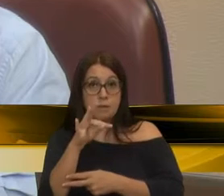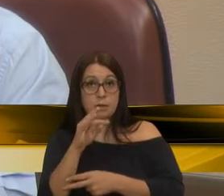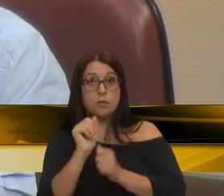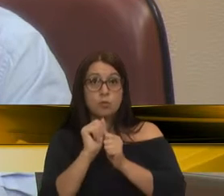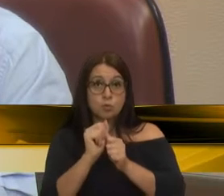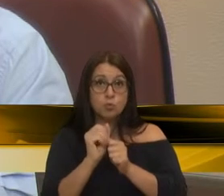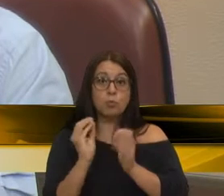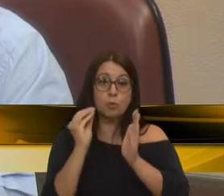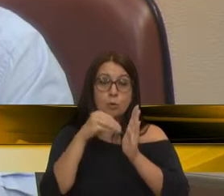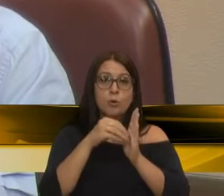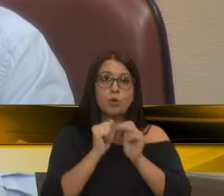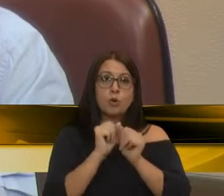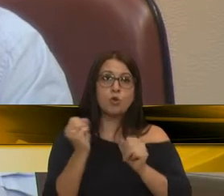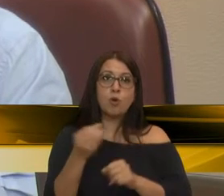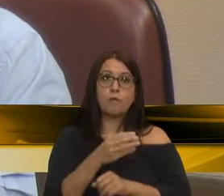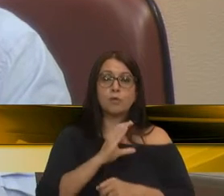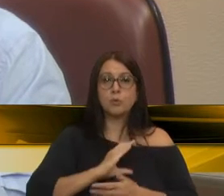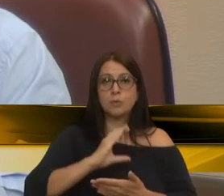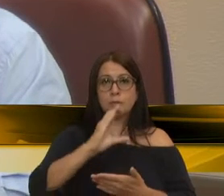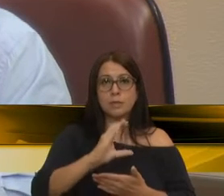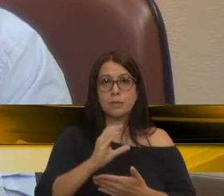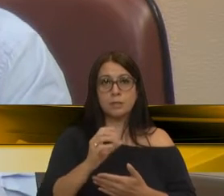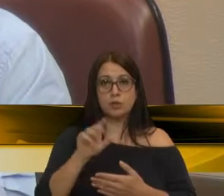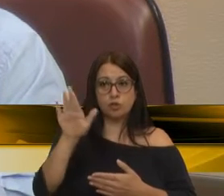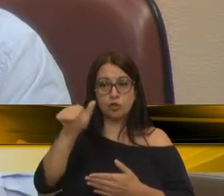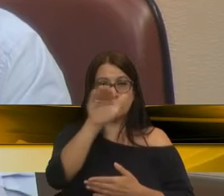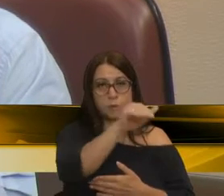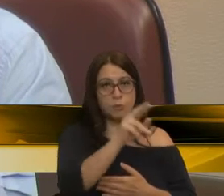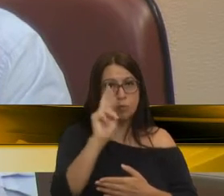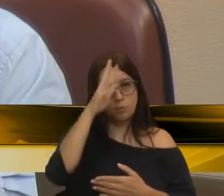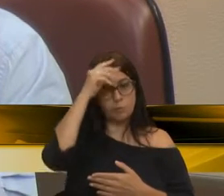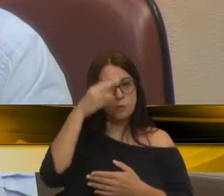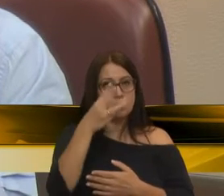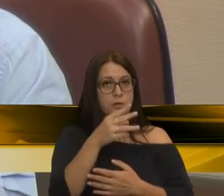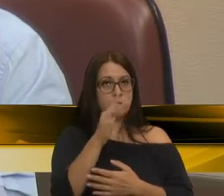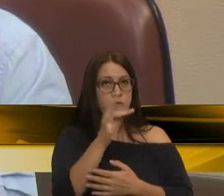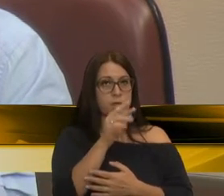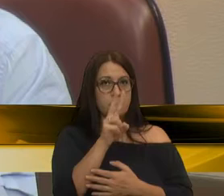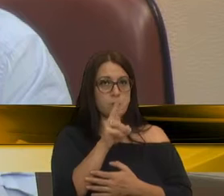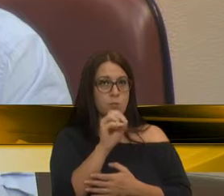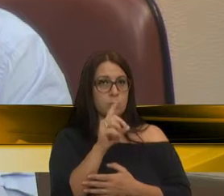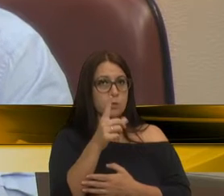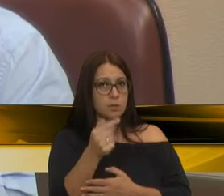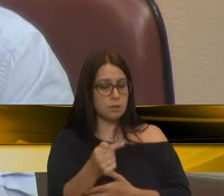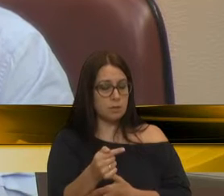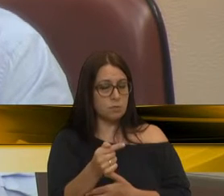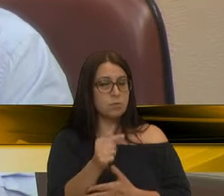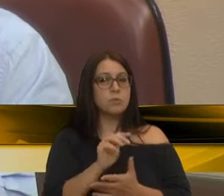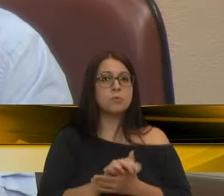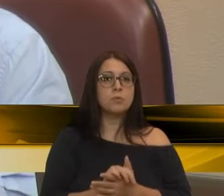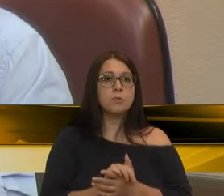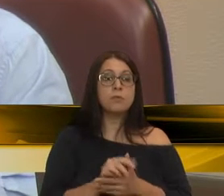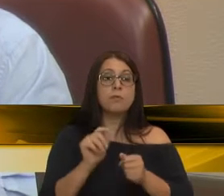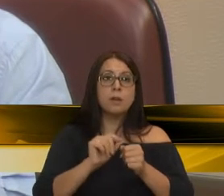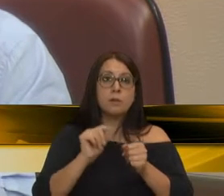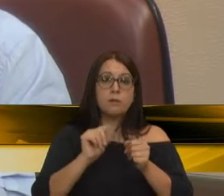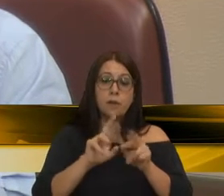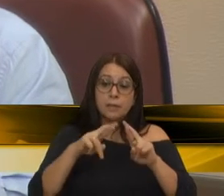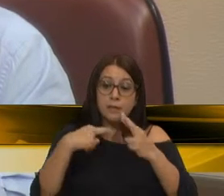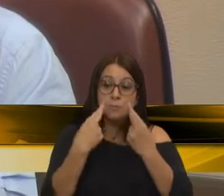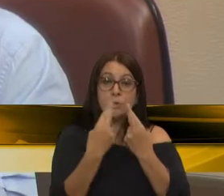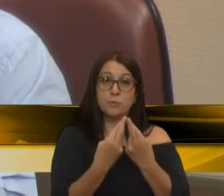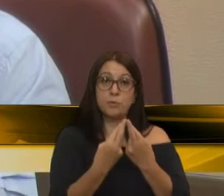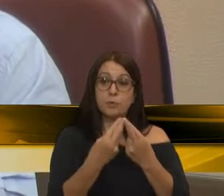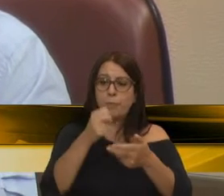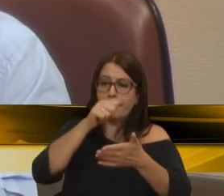inclusão de novos conselheiros nomeados pelo atual prefeito no dia 3 de fevereiro 2017 foi realizada reunião para